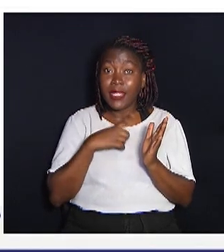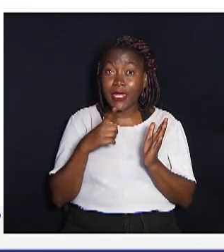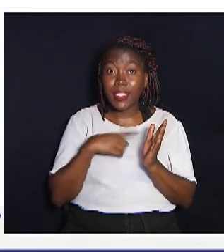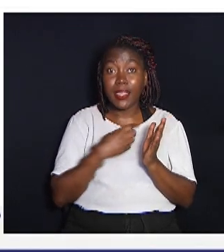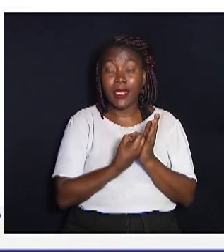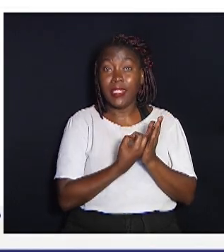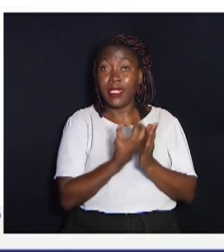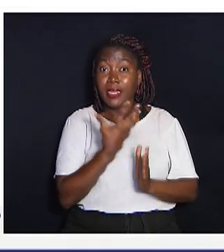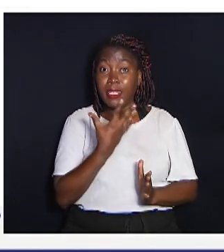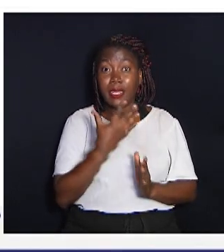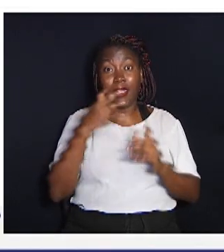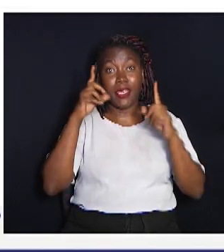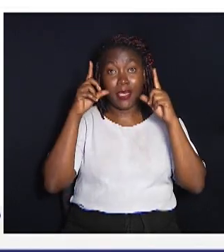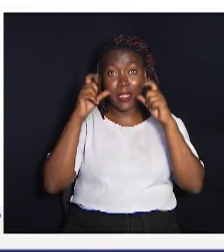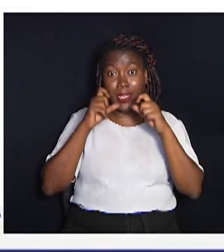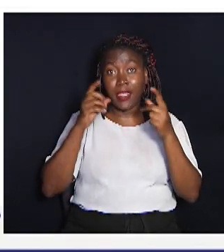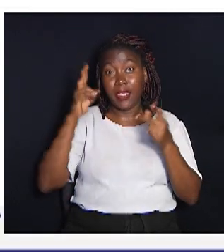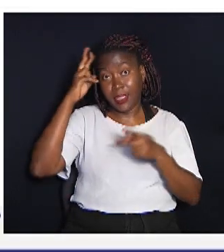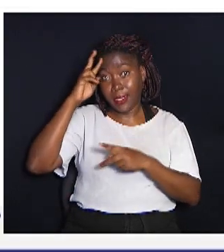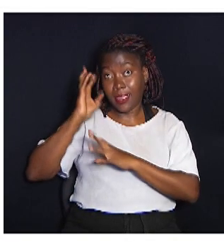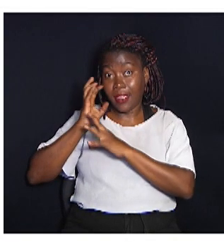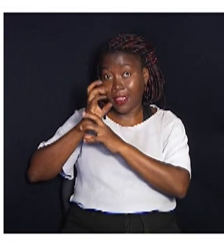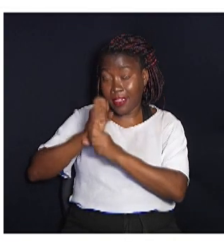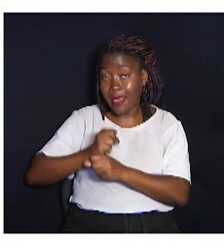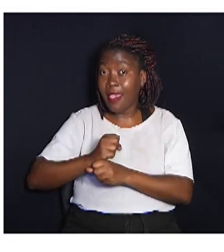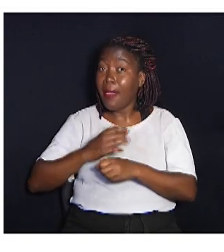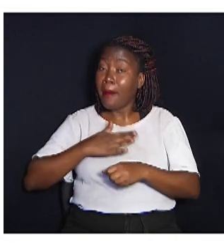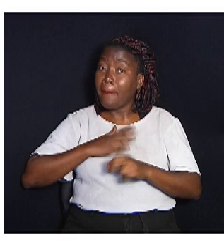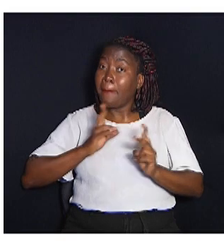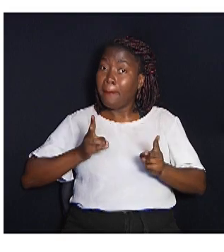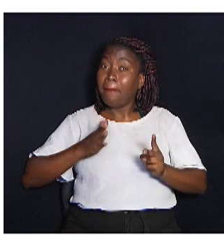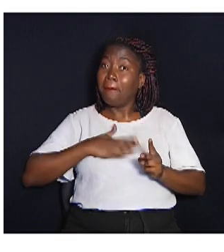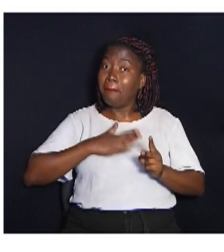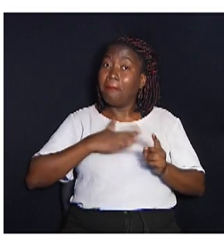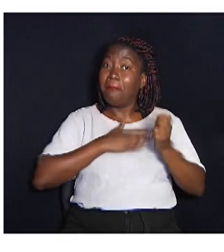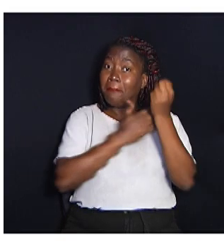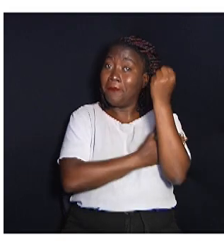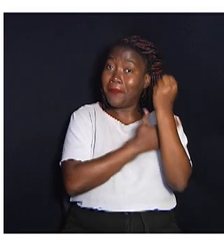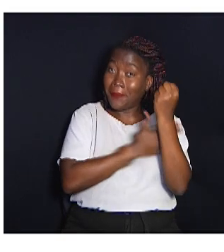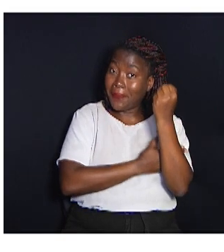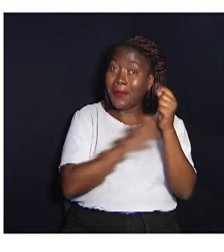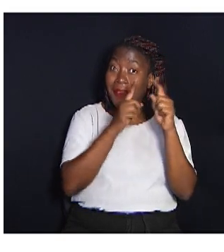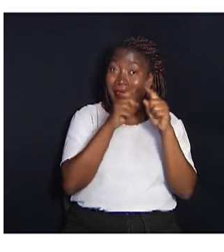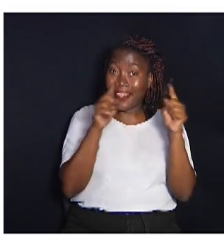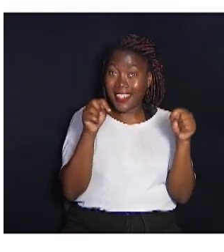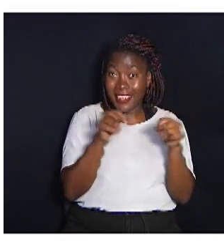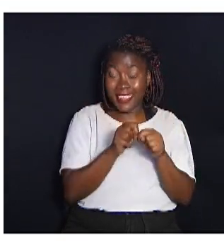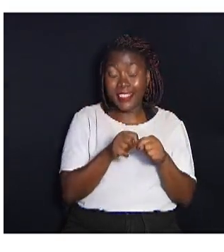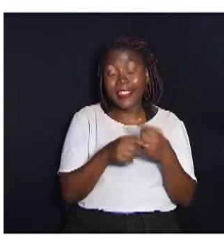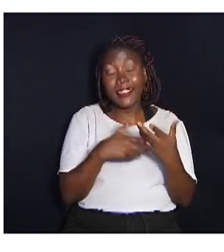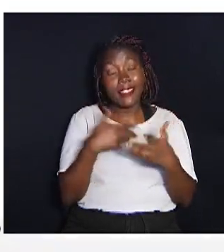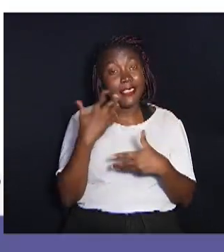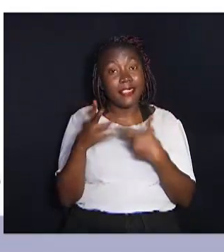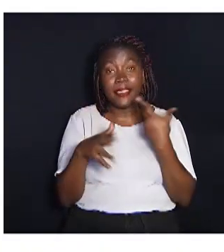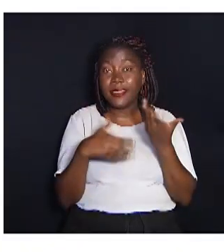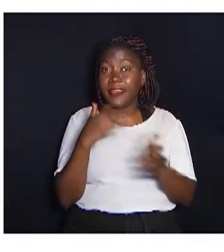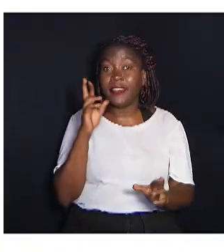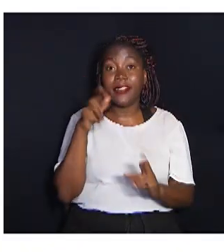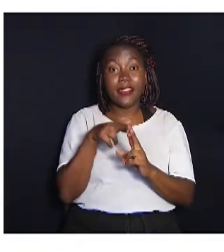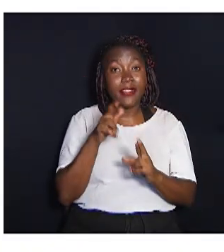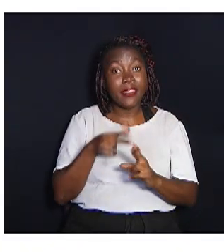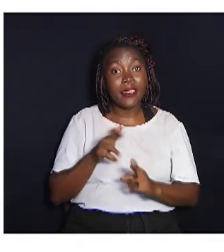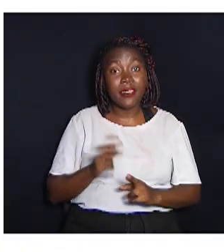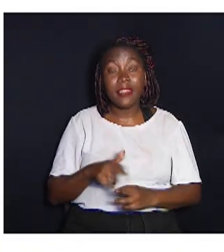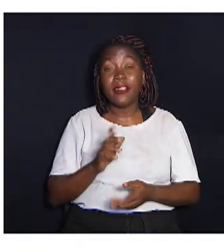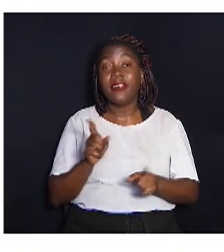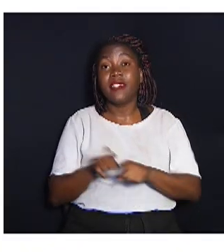foto, algumas são até do nosso acervo mesmo, dos quadros que nós temos aqui, e referência, e